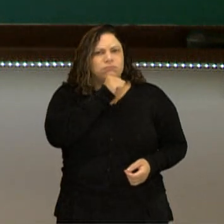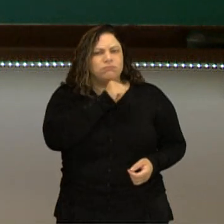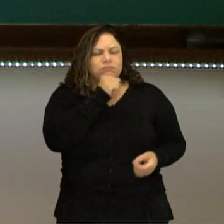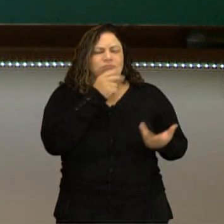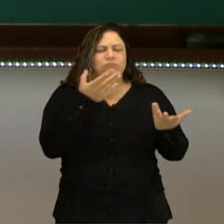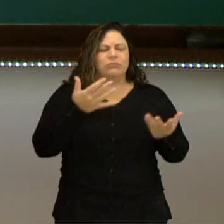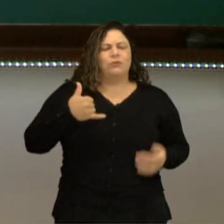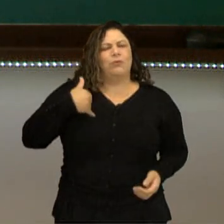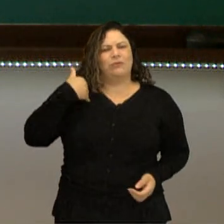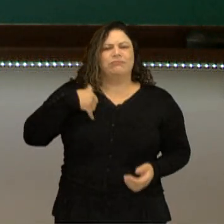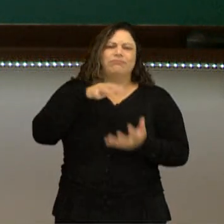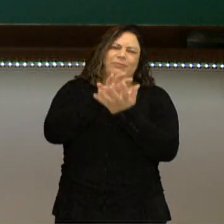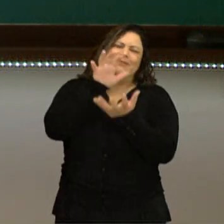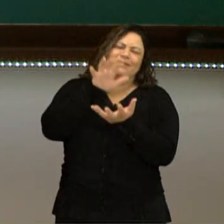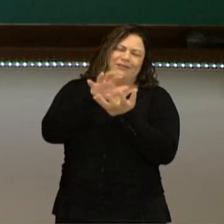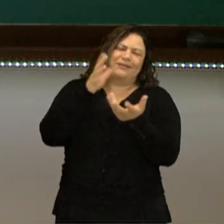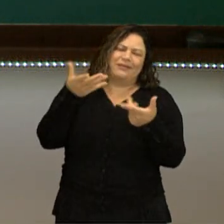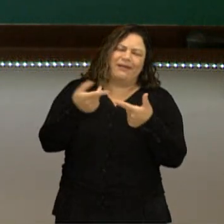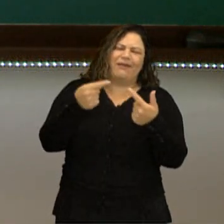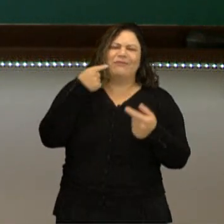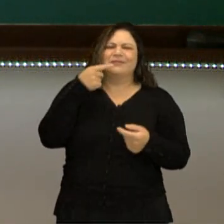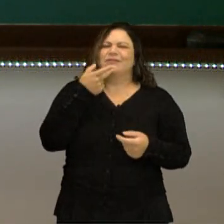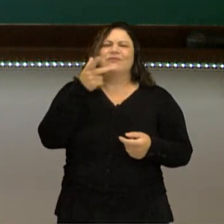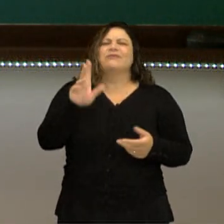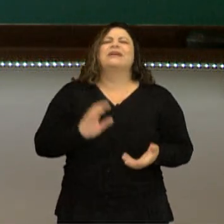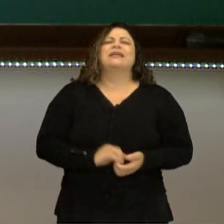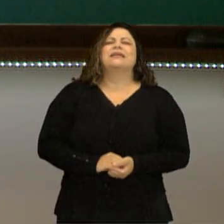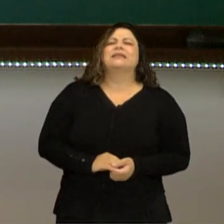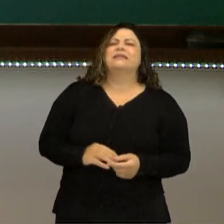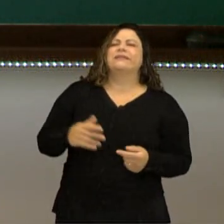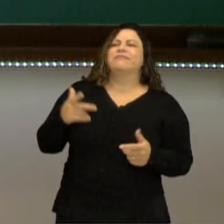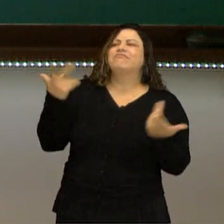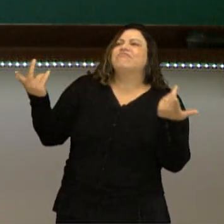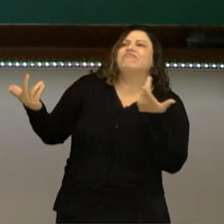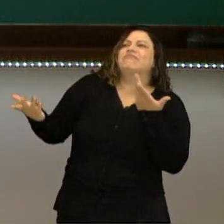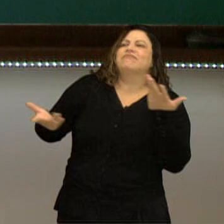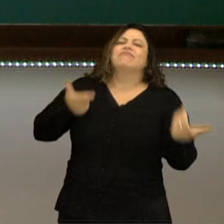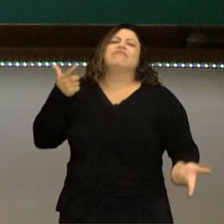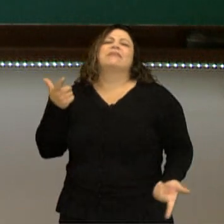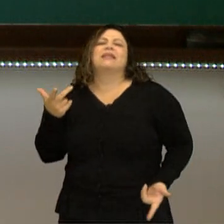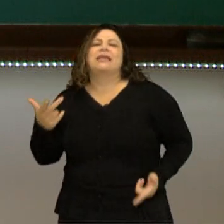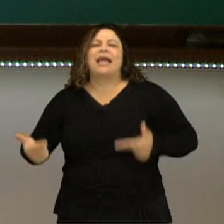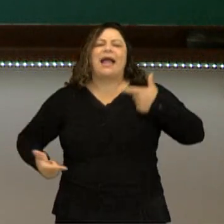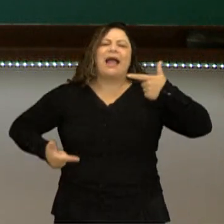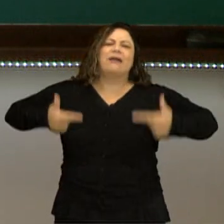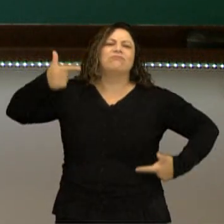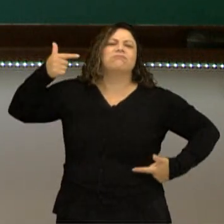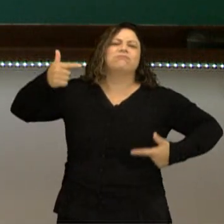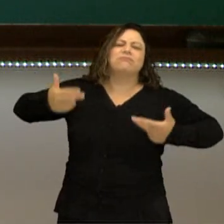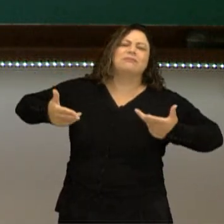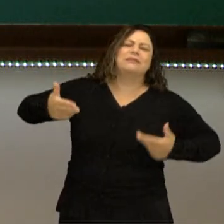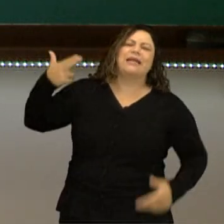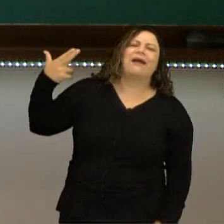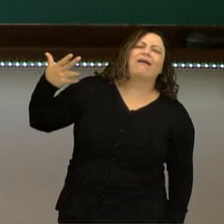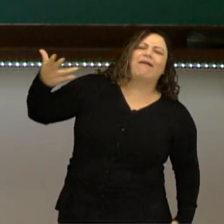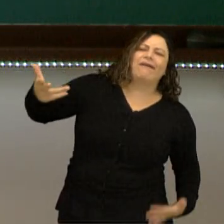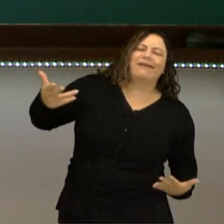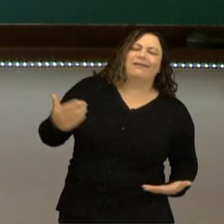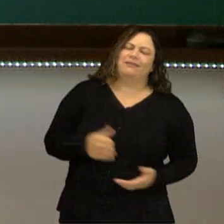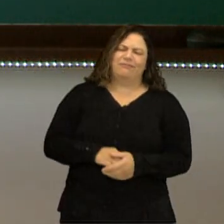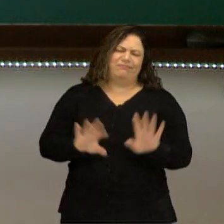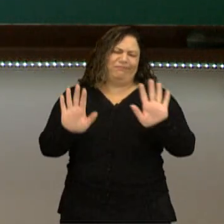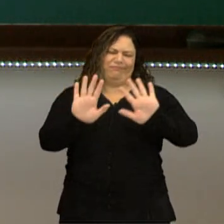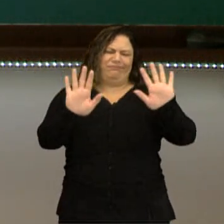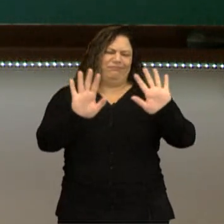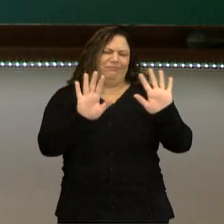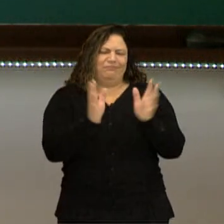idade, você não vai chegar falando palavras ali formais, ali significados que ela não irá